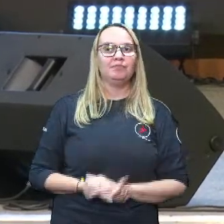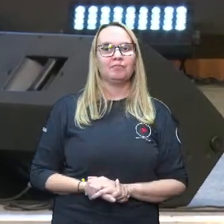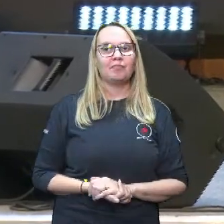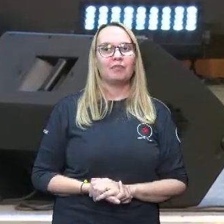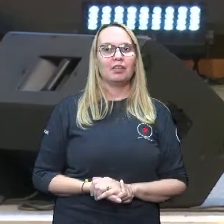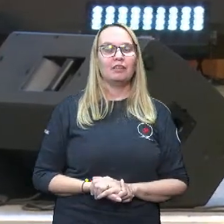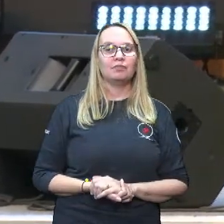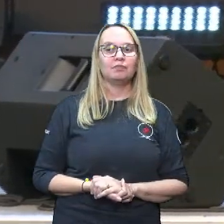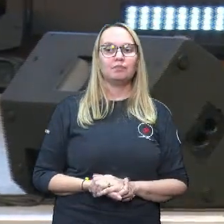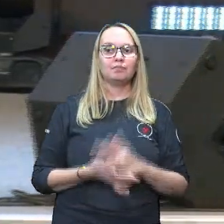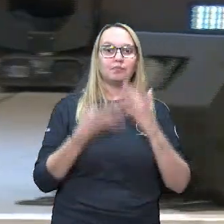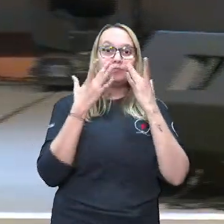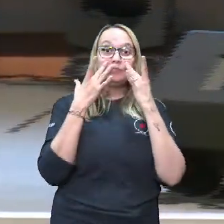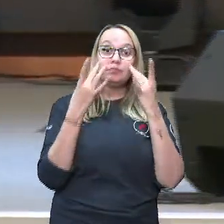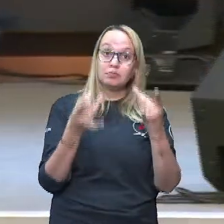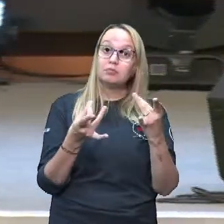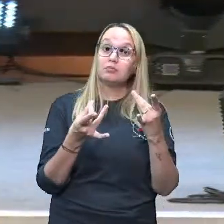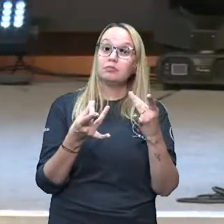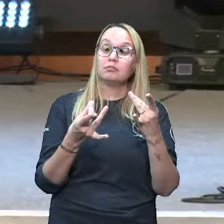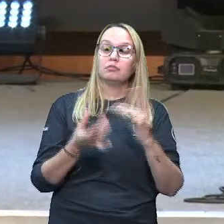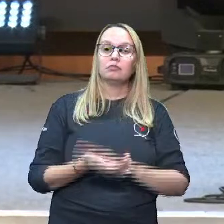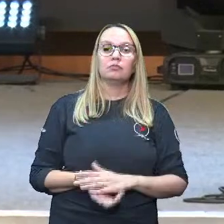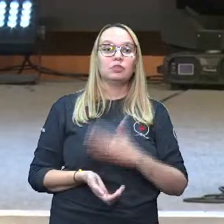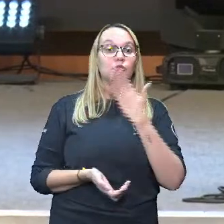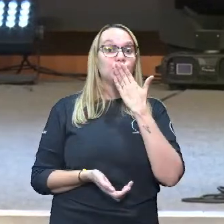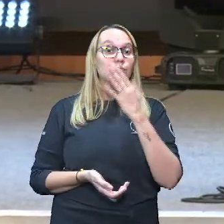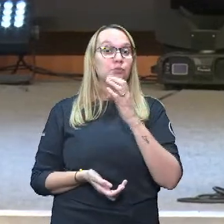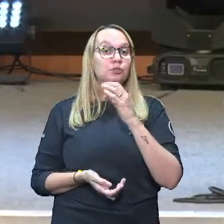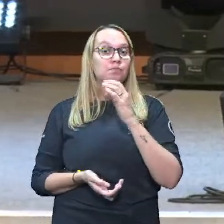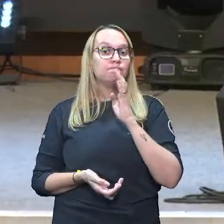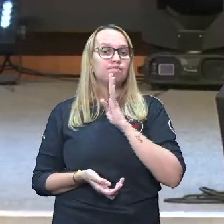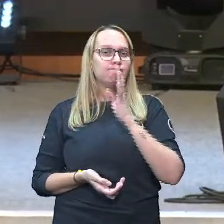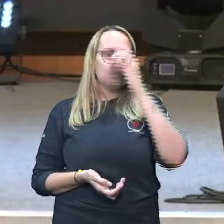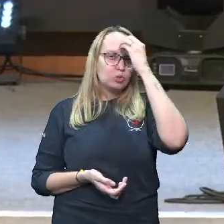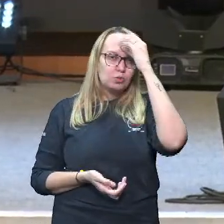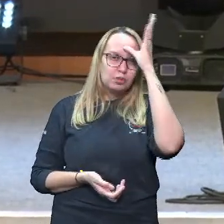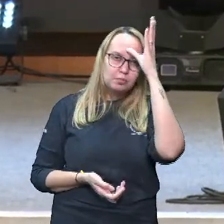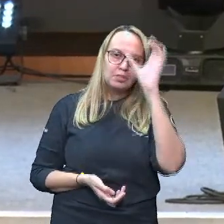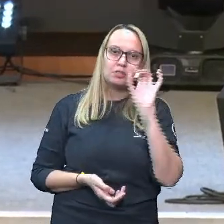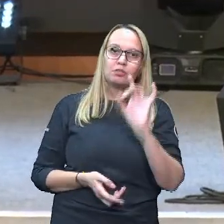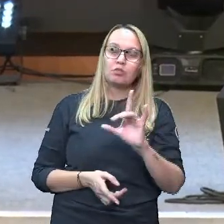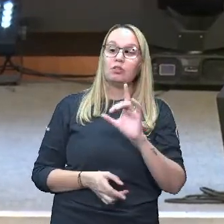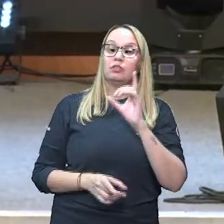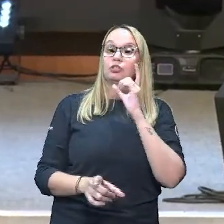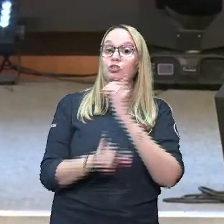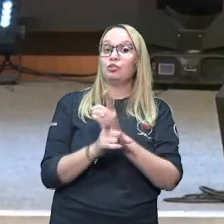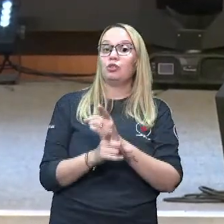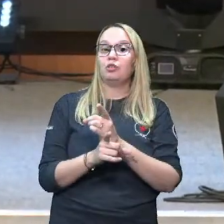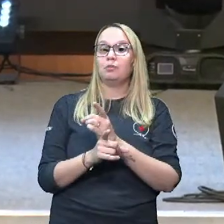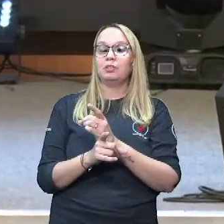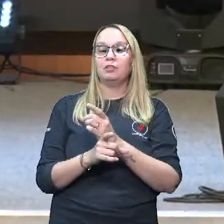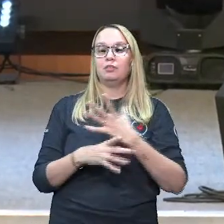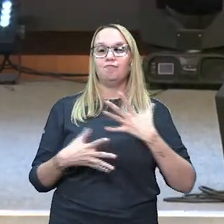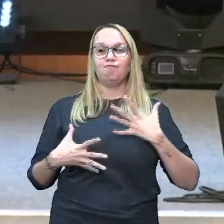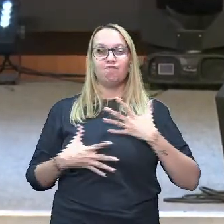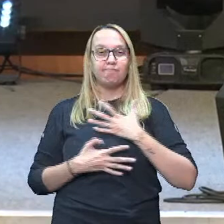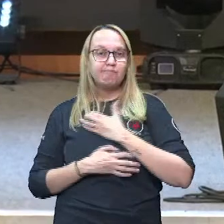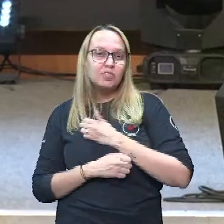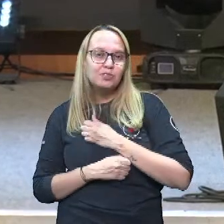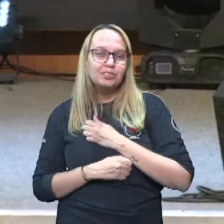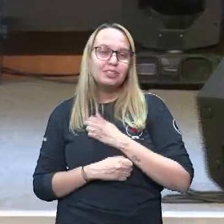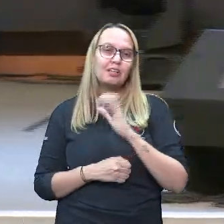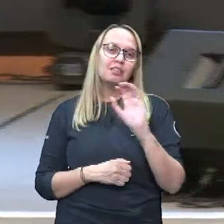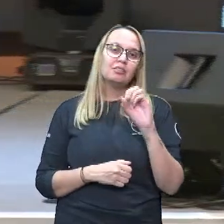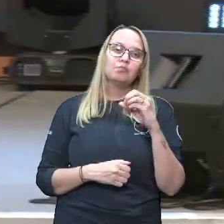Escute isso aqui, esse tipo de conhecimento a gente só descobre quando a gente se frustra ou